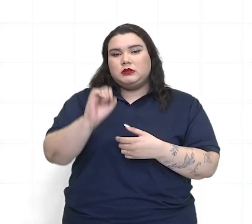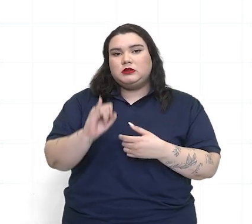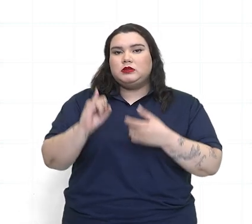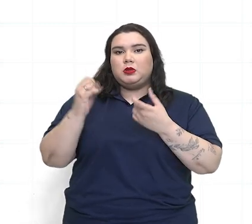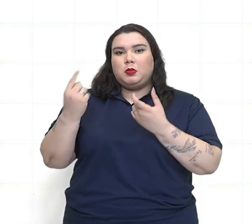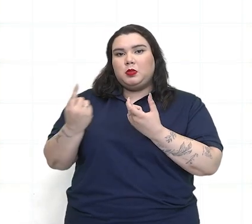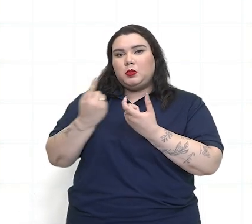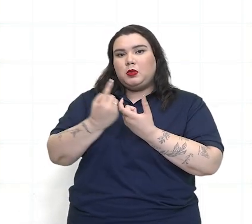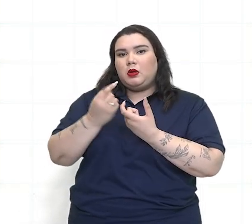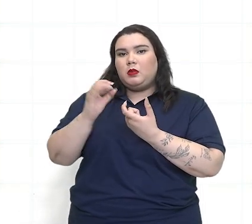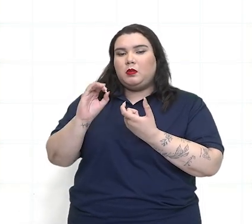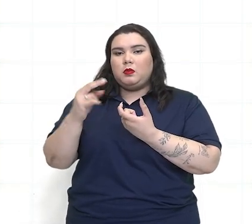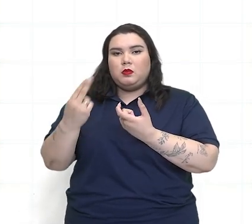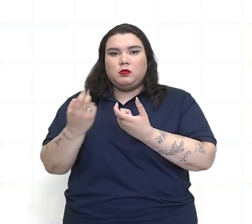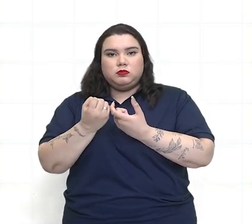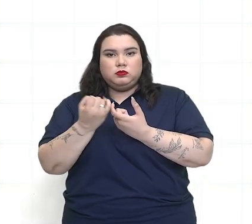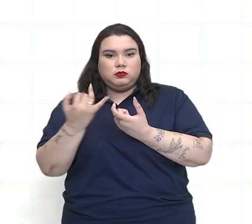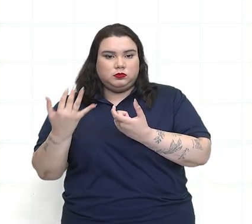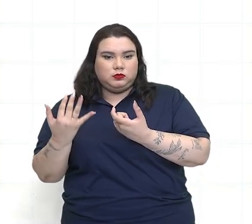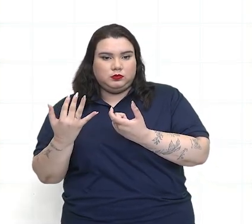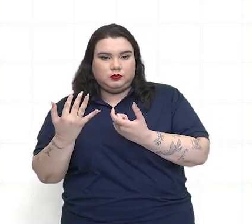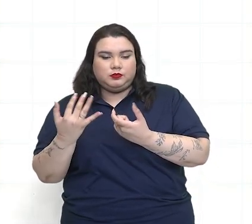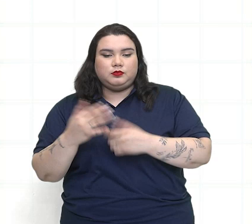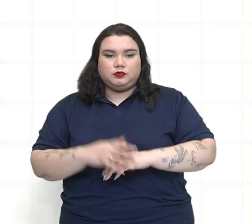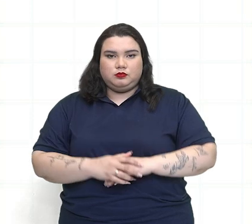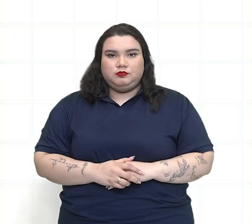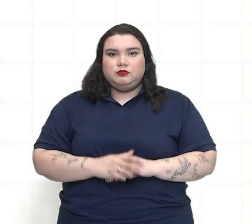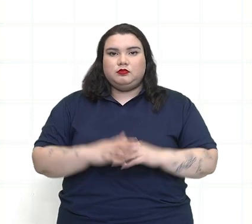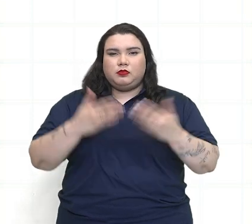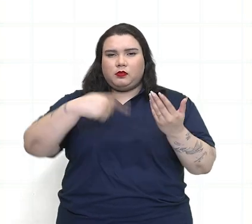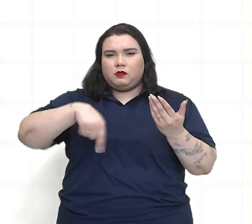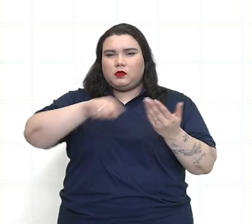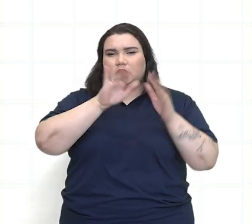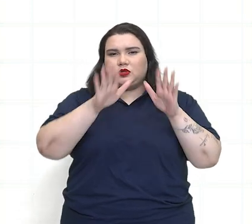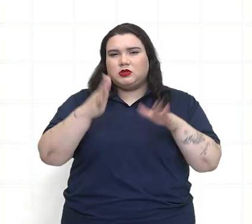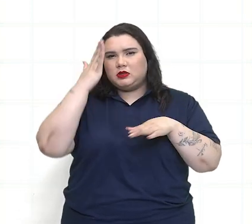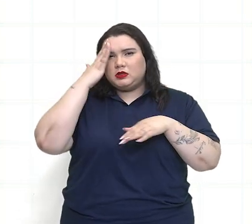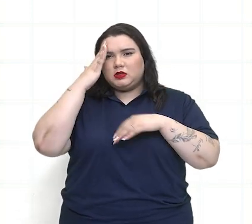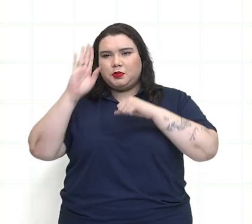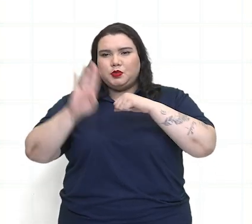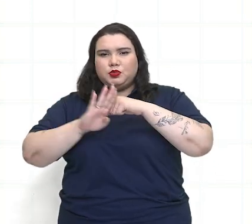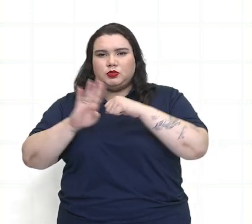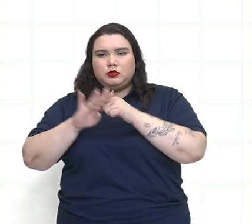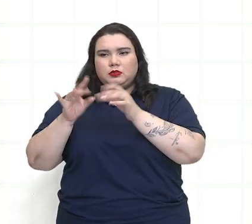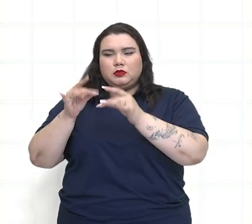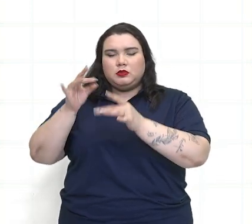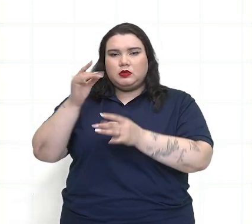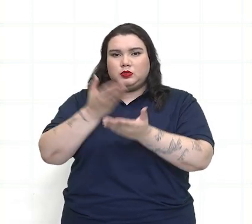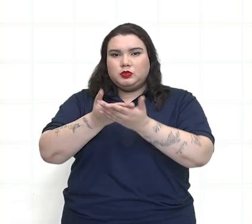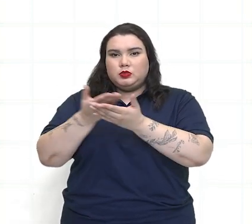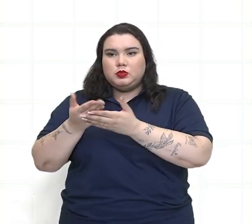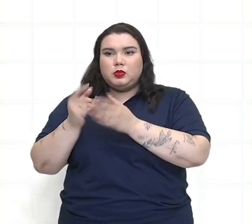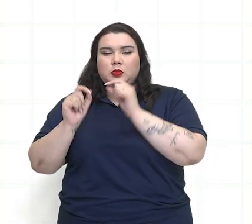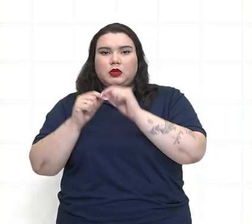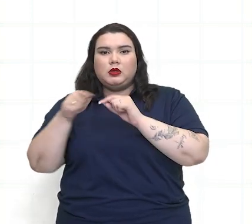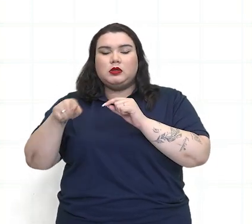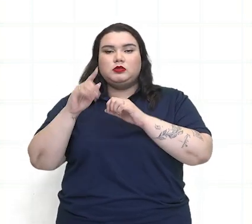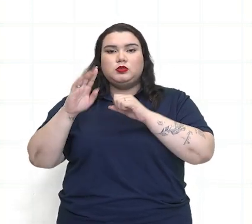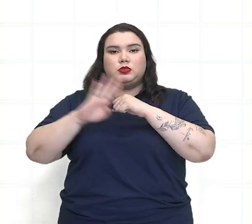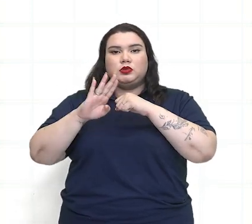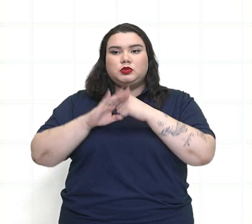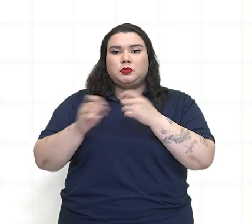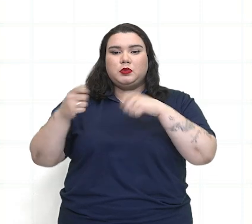aprendeu que o substantivo é o nome do ser, é a palavra que dá nome ao ser, que ele se flexiona em gênero, número,